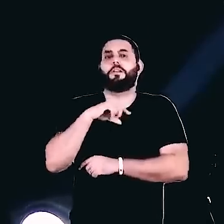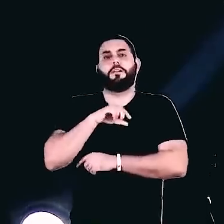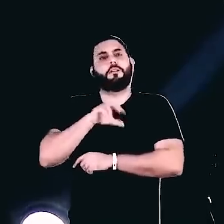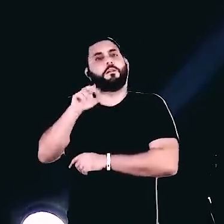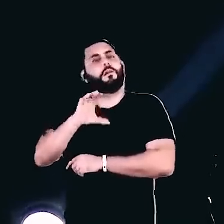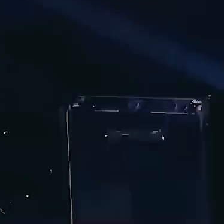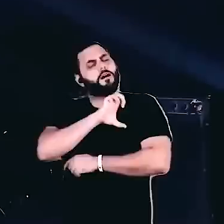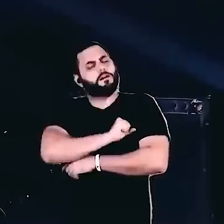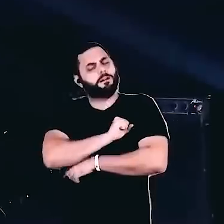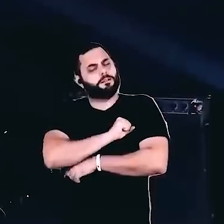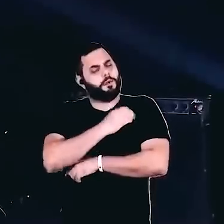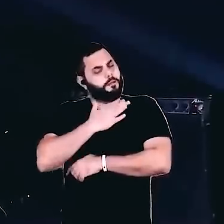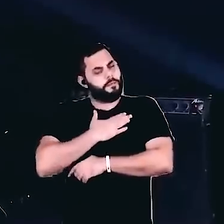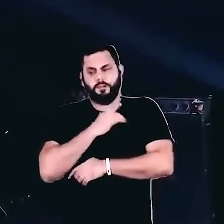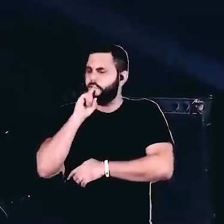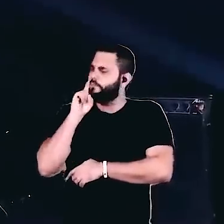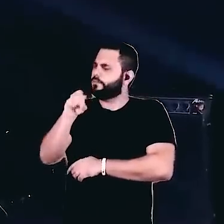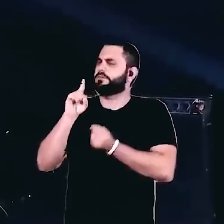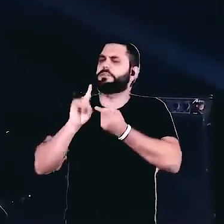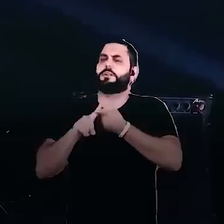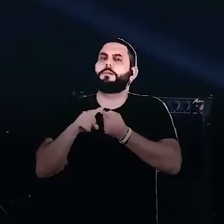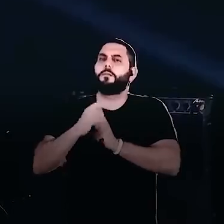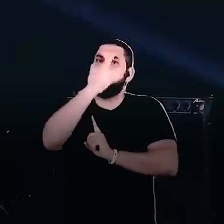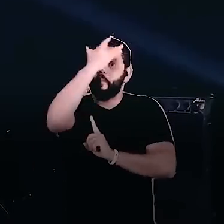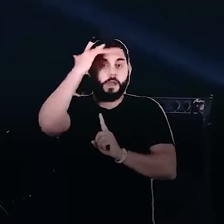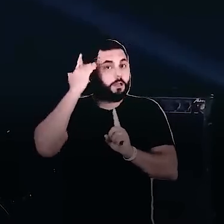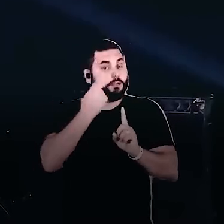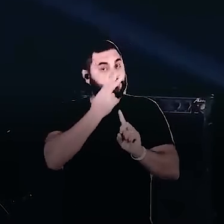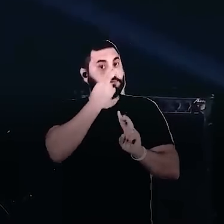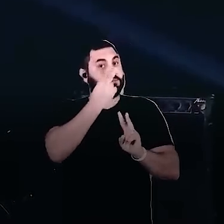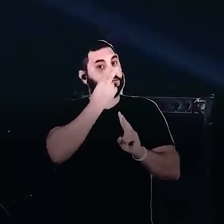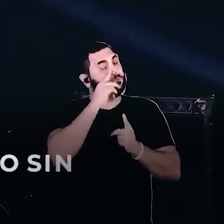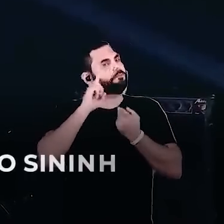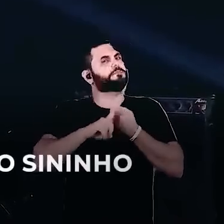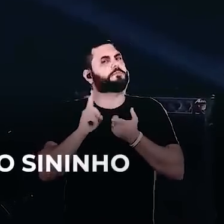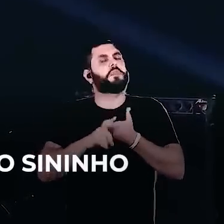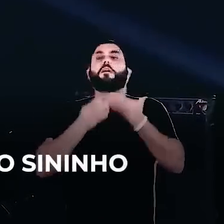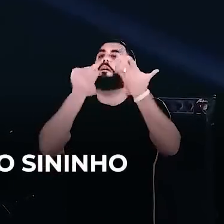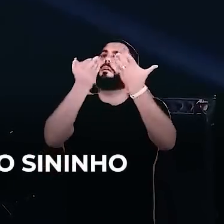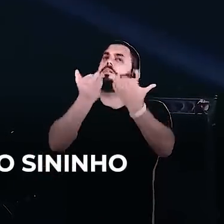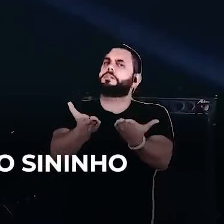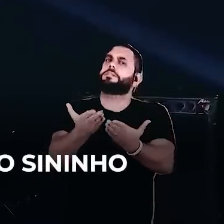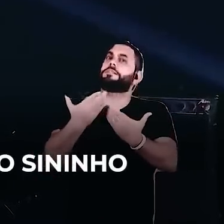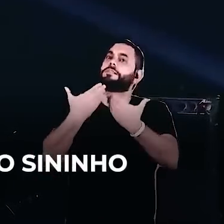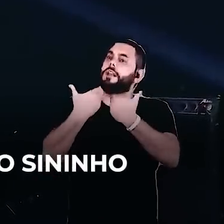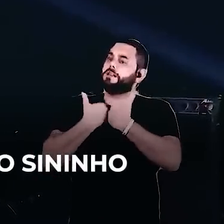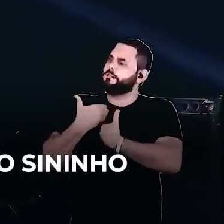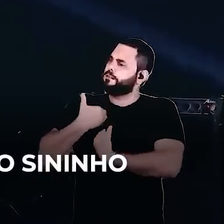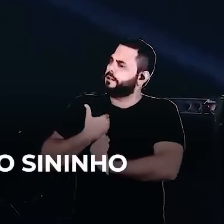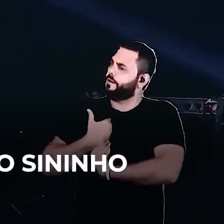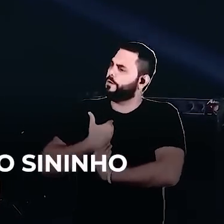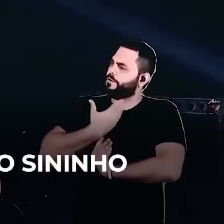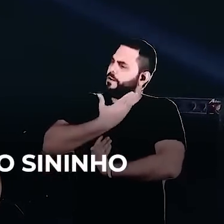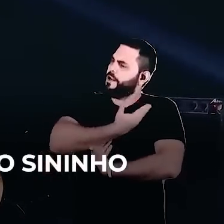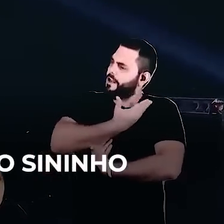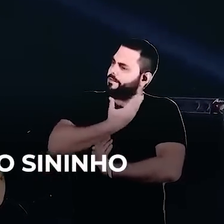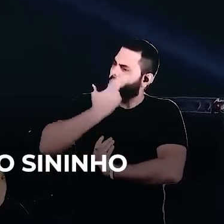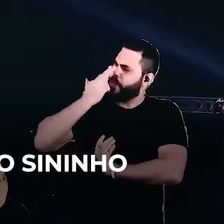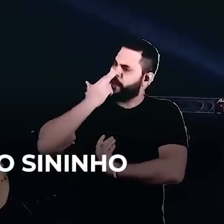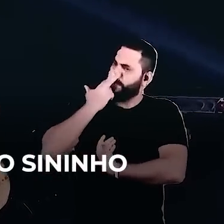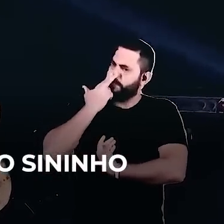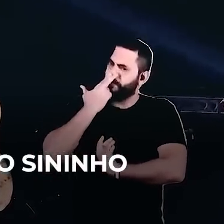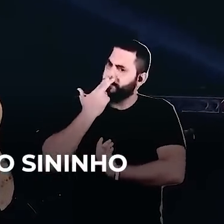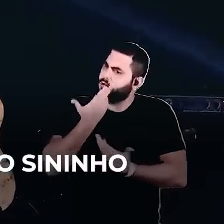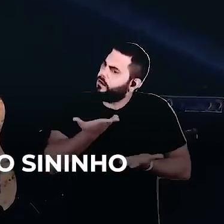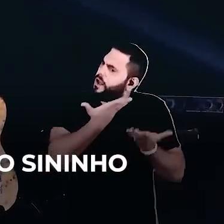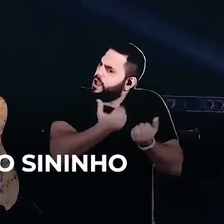para você, tanto como pessoa, como quanto cristão. Assim, se você me considera companheiro na fé, receba-o